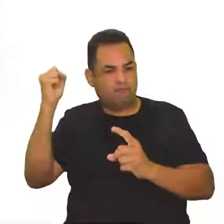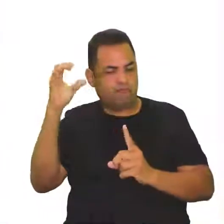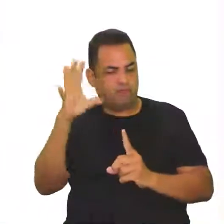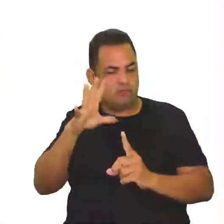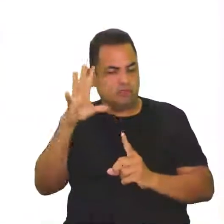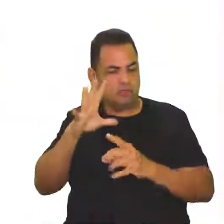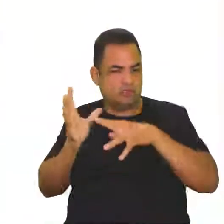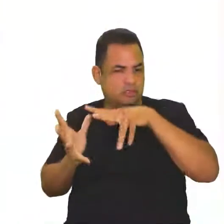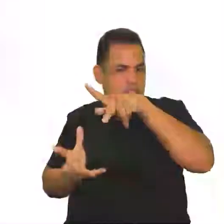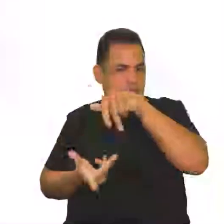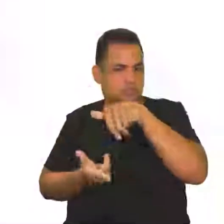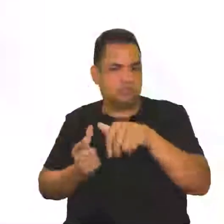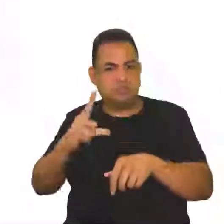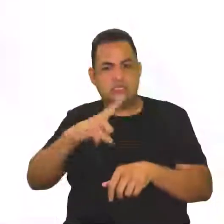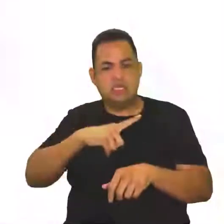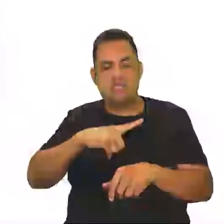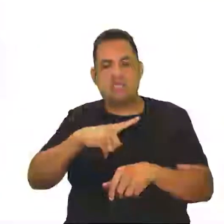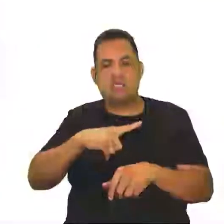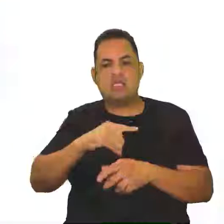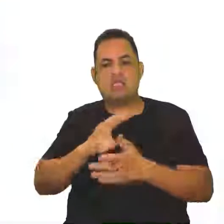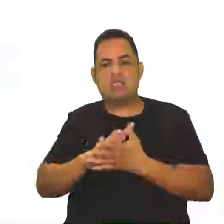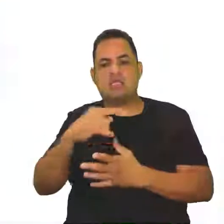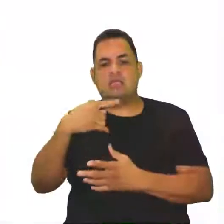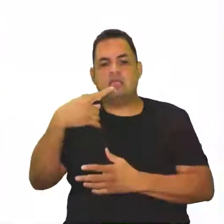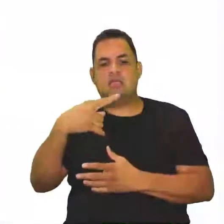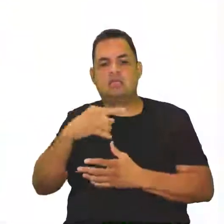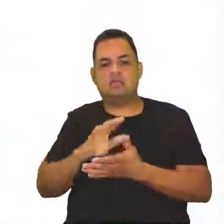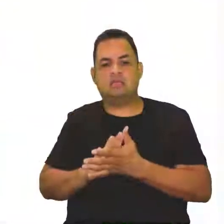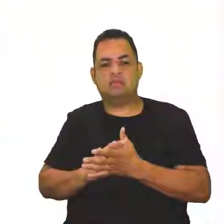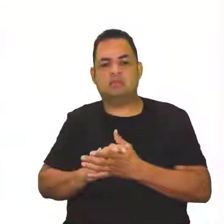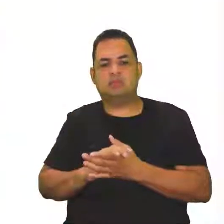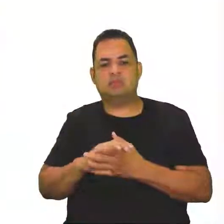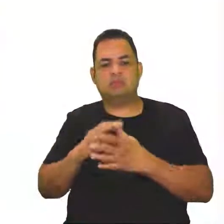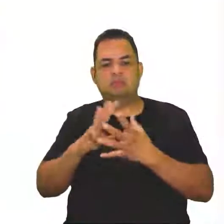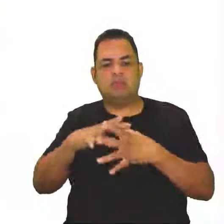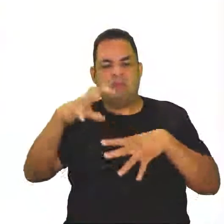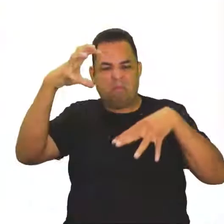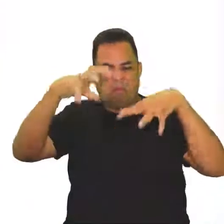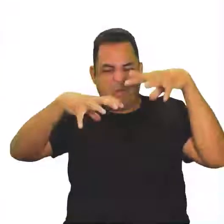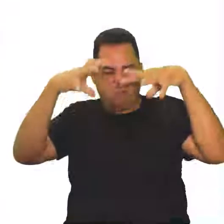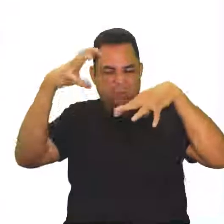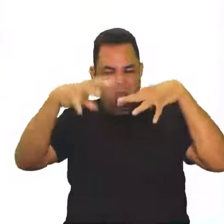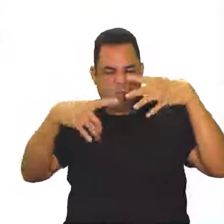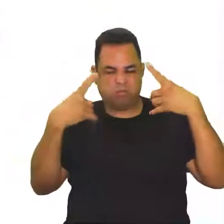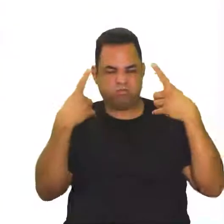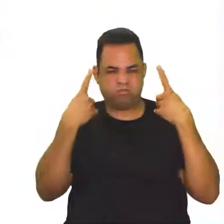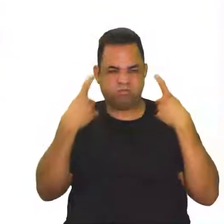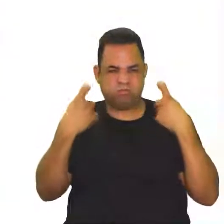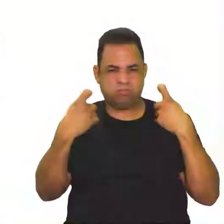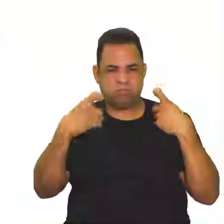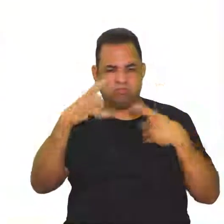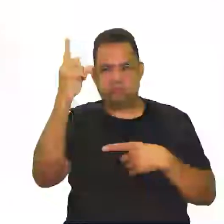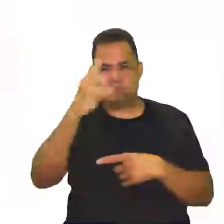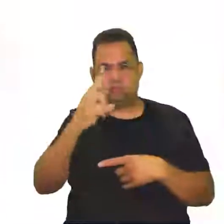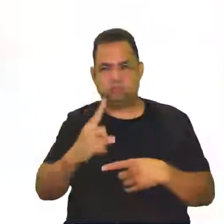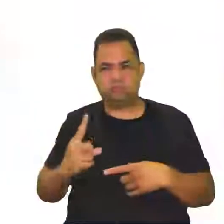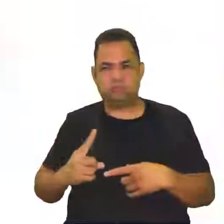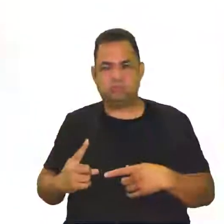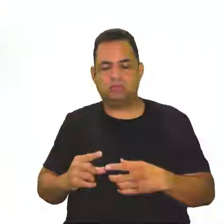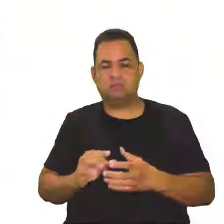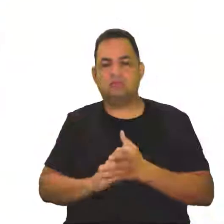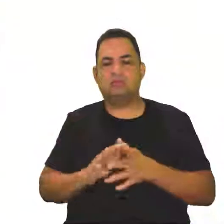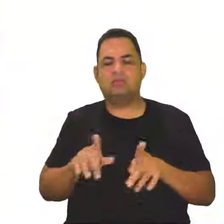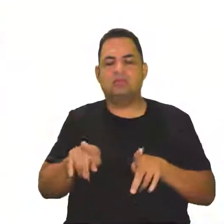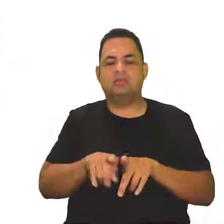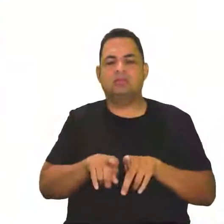sua carga negativa. São os temporais violentos com seus raios, né? Então aí